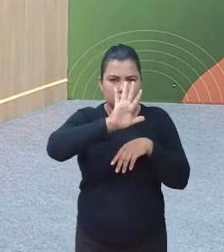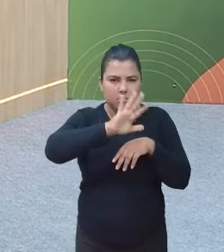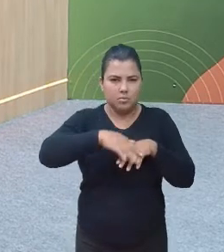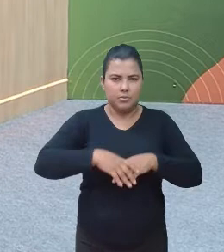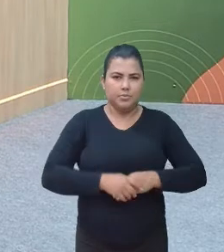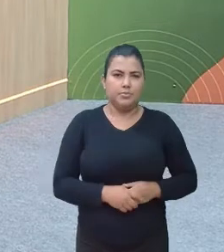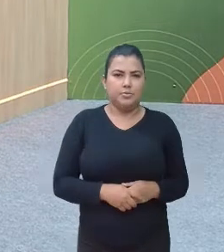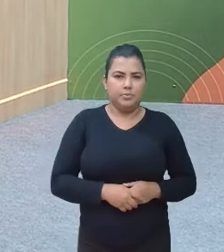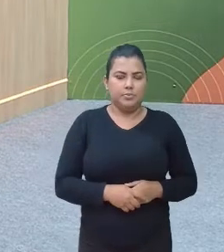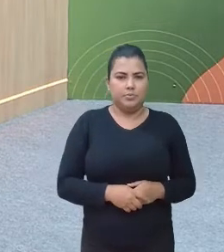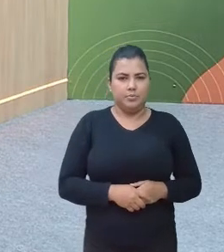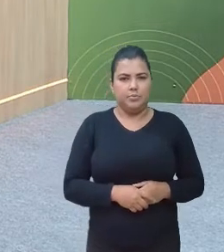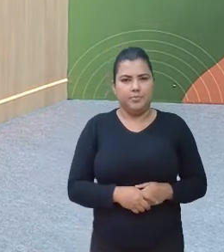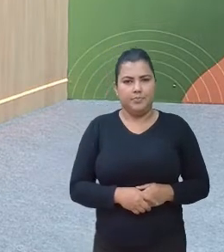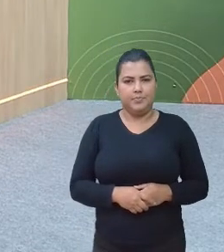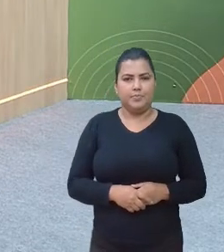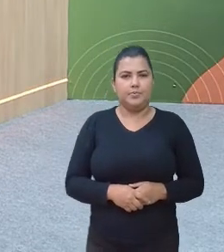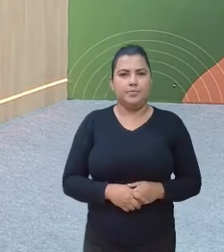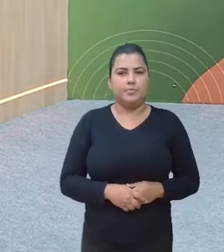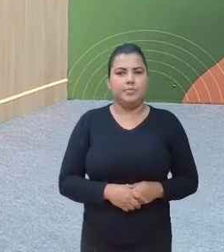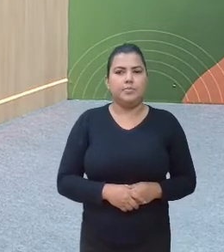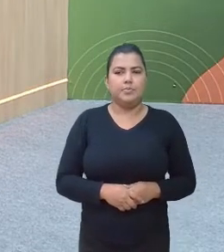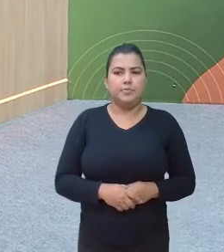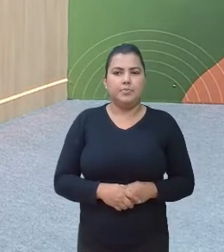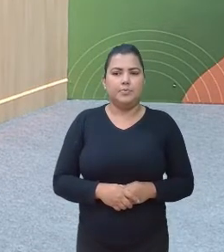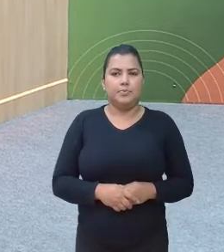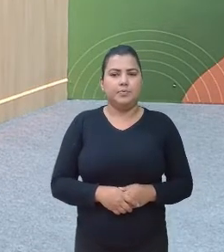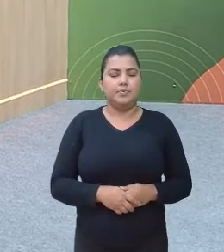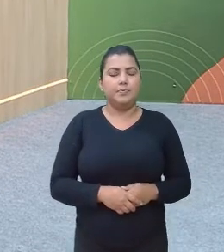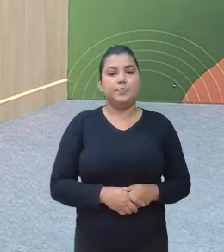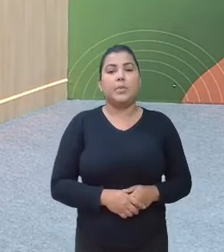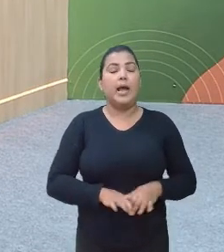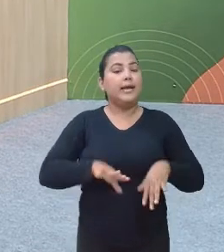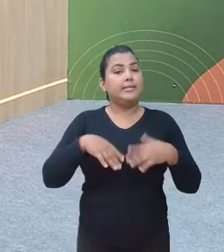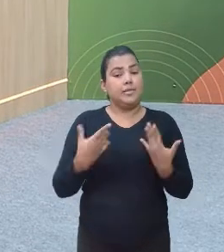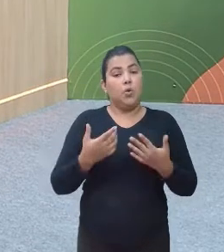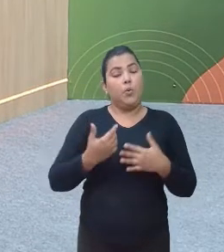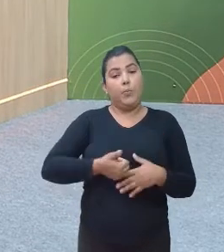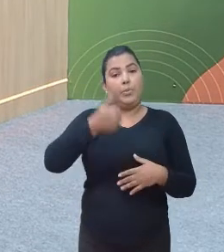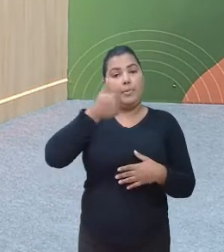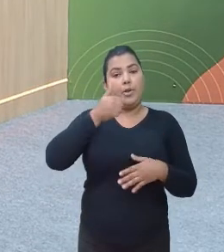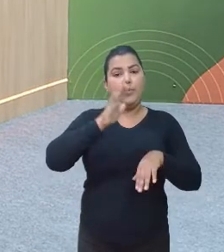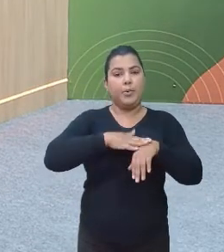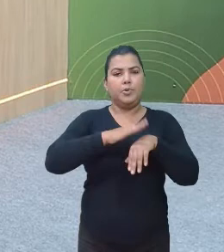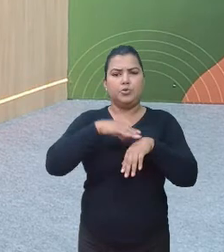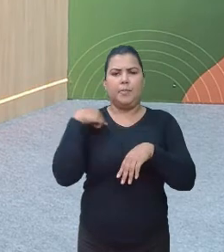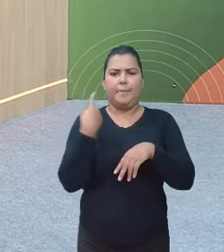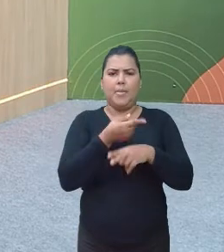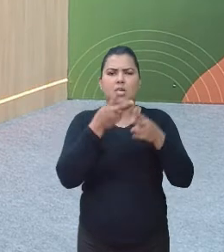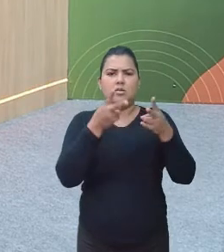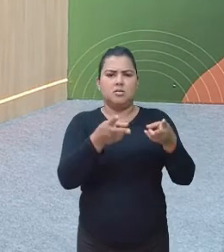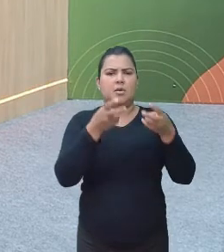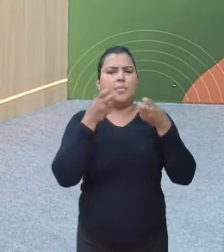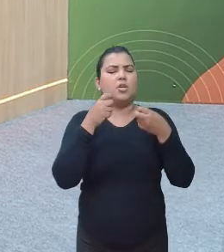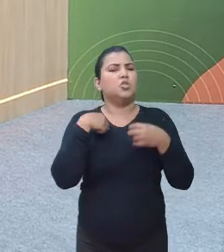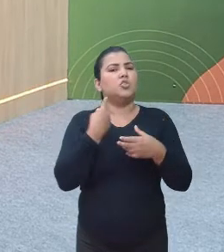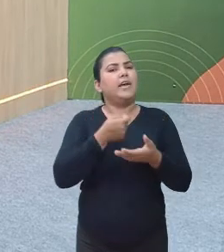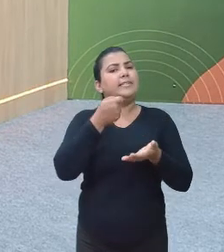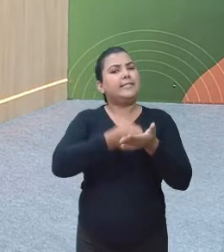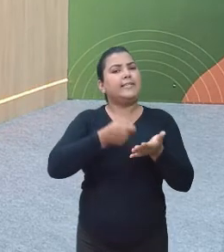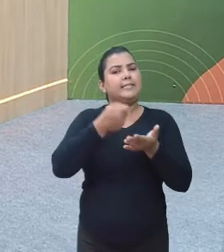ou figuras semelhantes. A primeira parte da nossa observação é quando a gente vai tentar enxergar